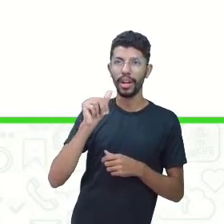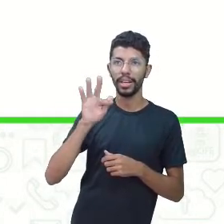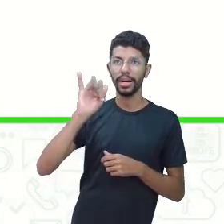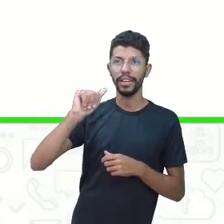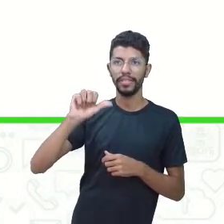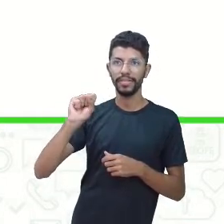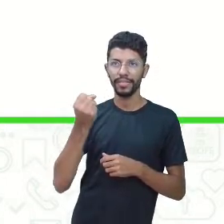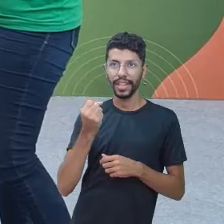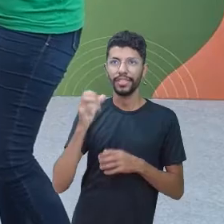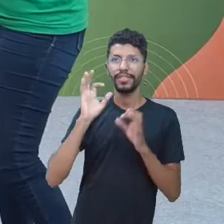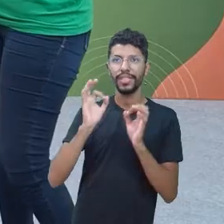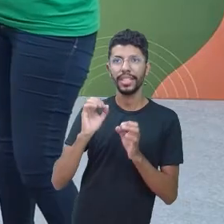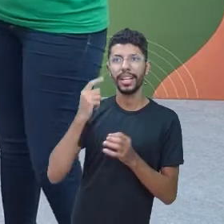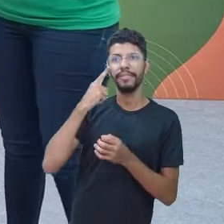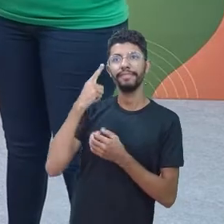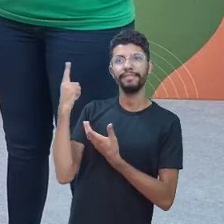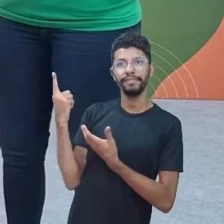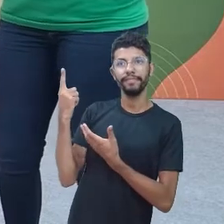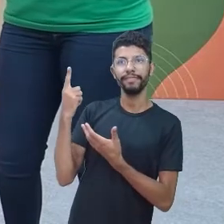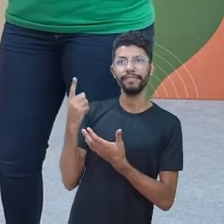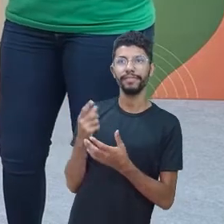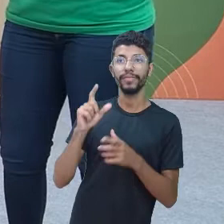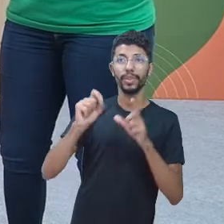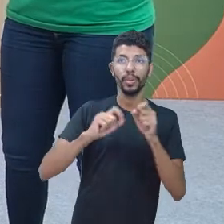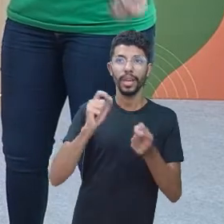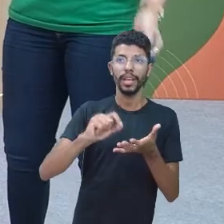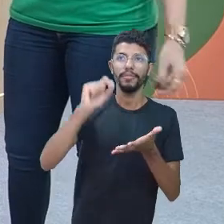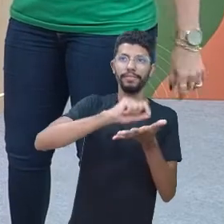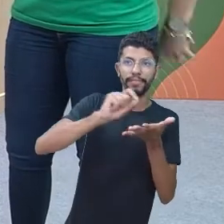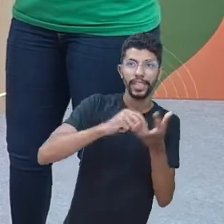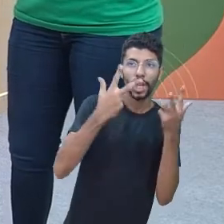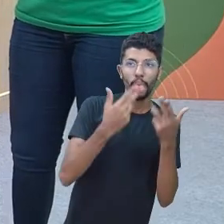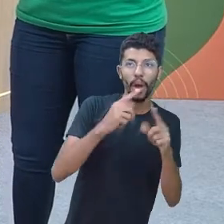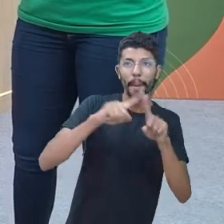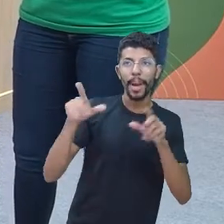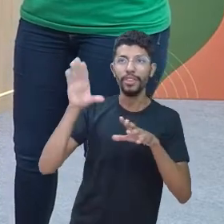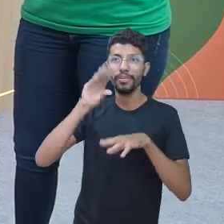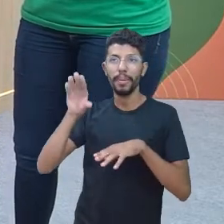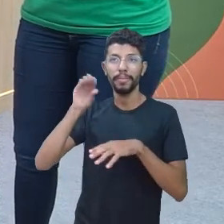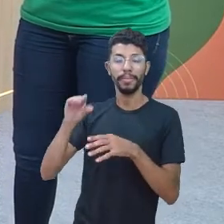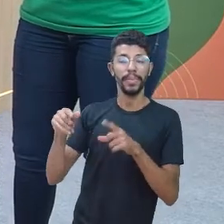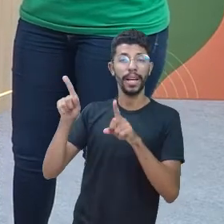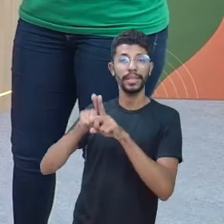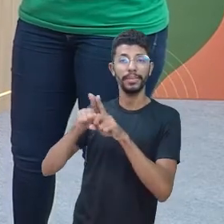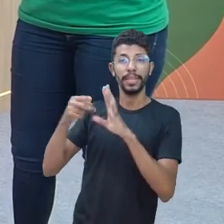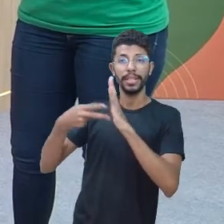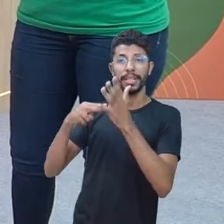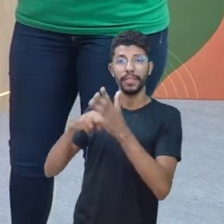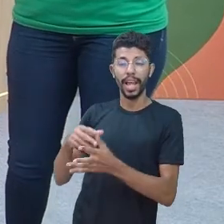e eu mostrei aqui bem separado, colher e colher.